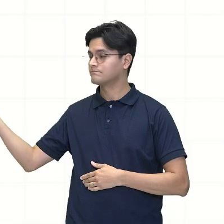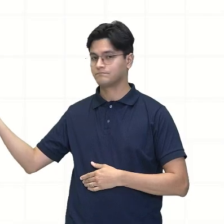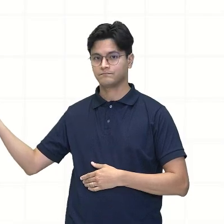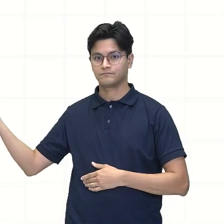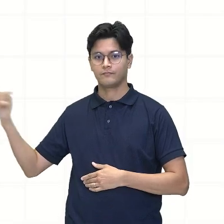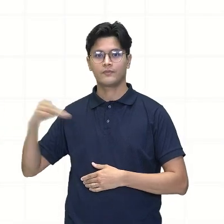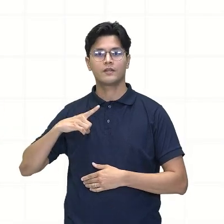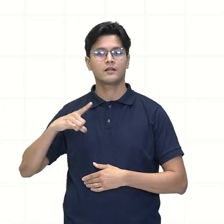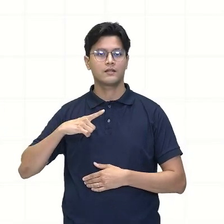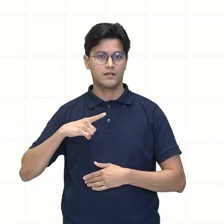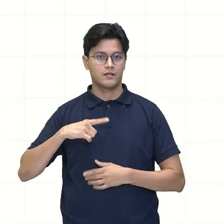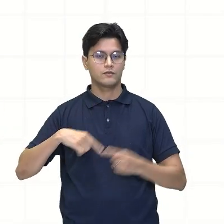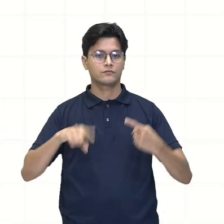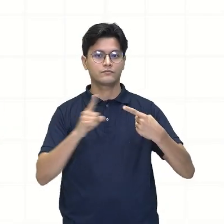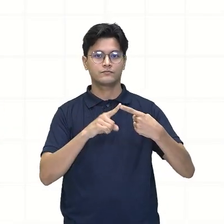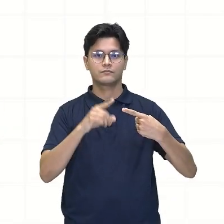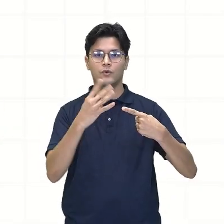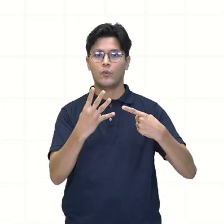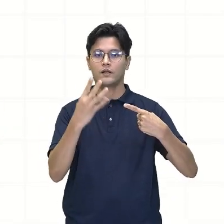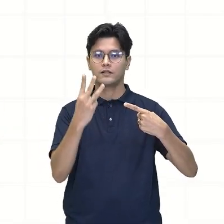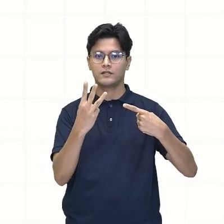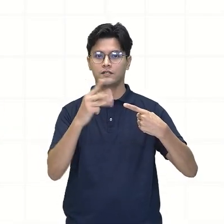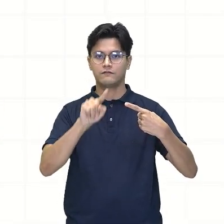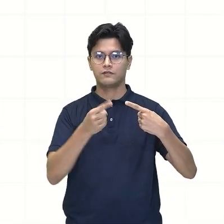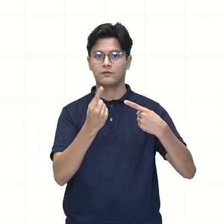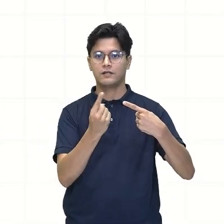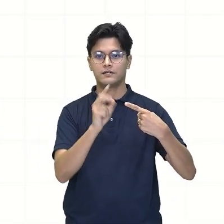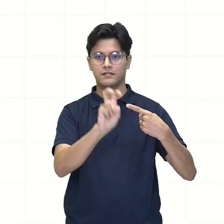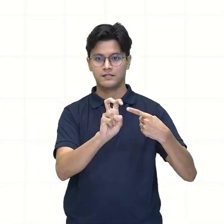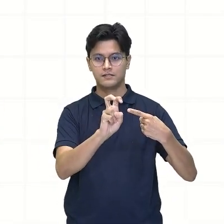43,15 graus, e o ângulo beta, que mede